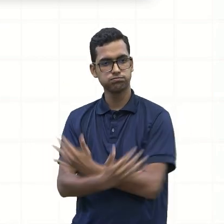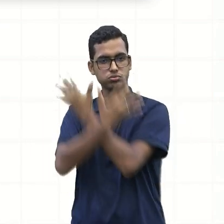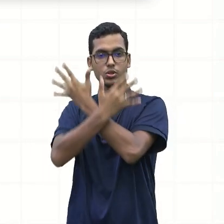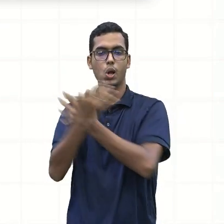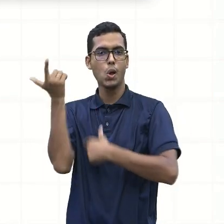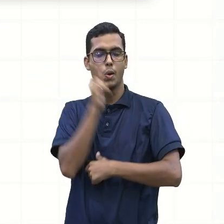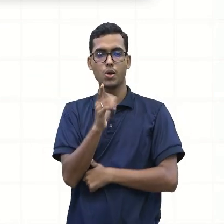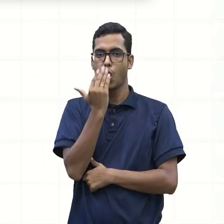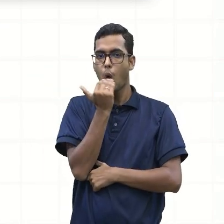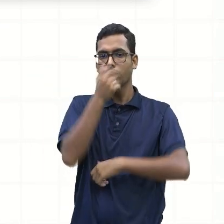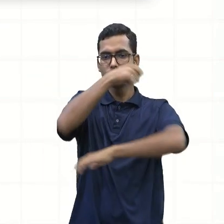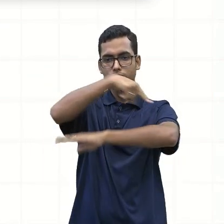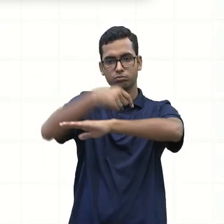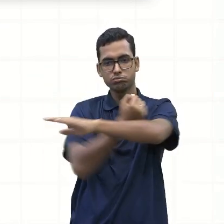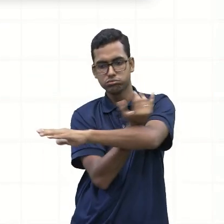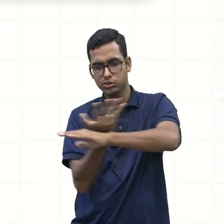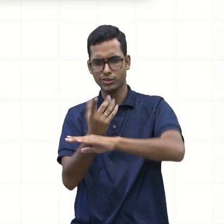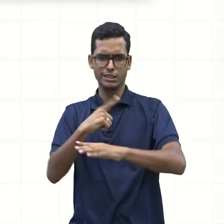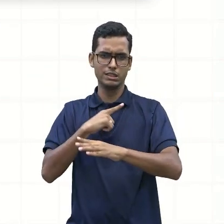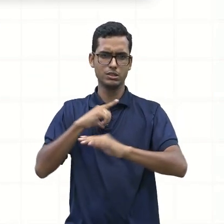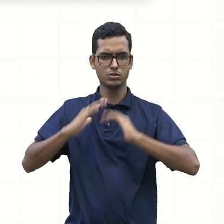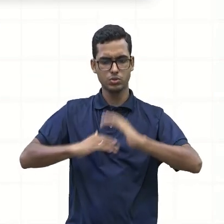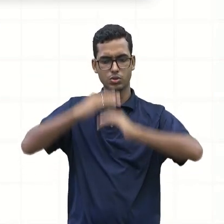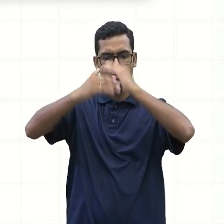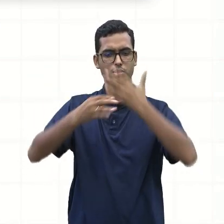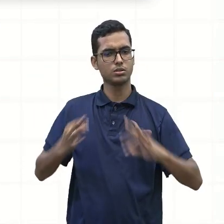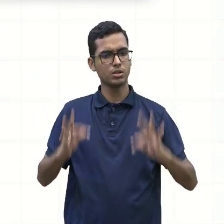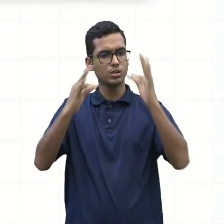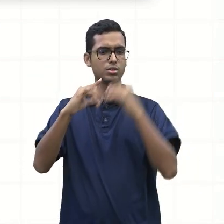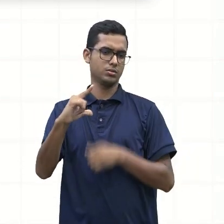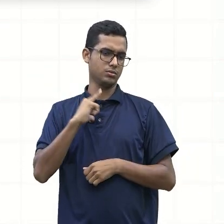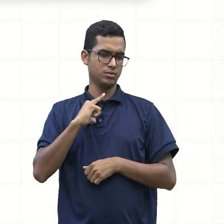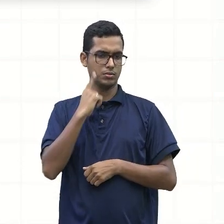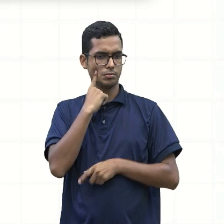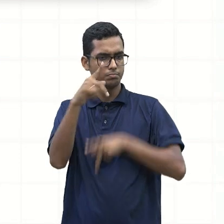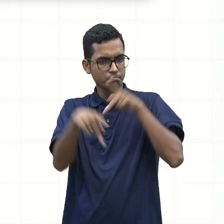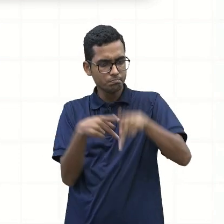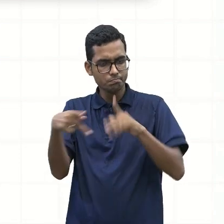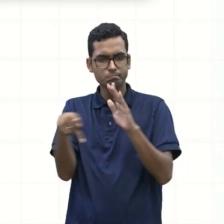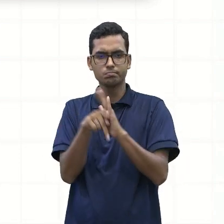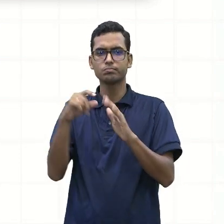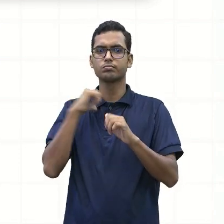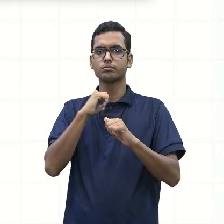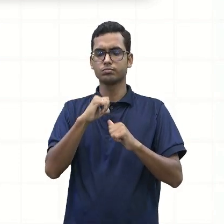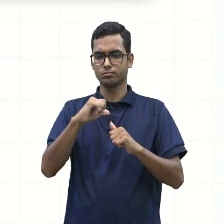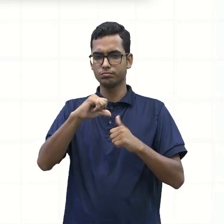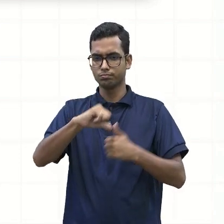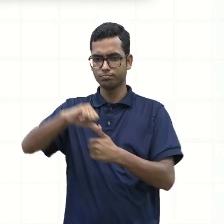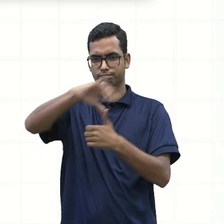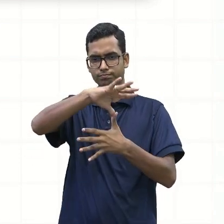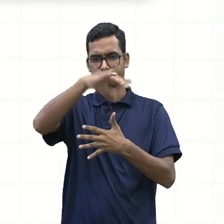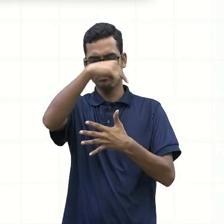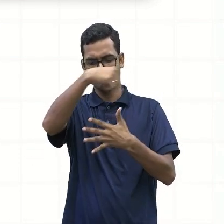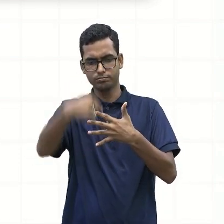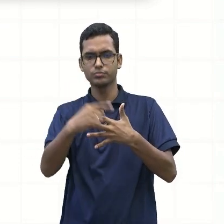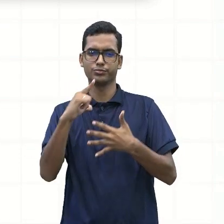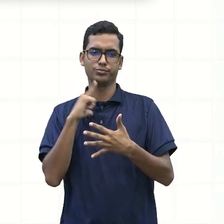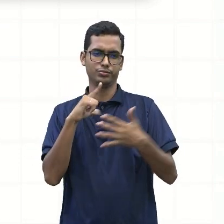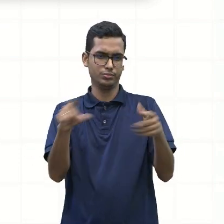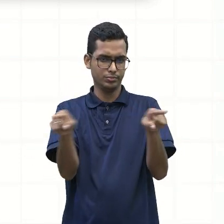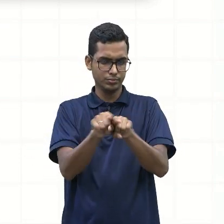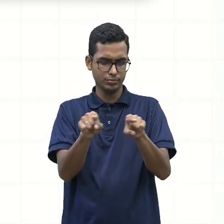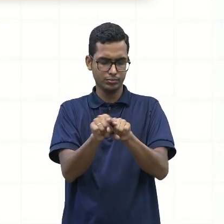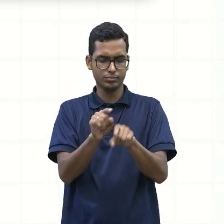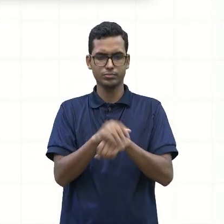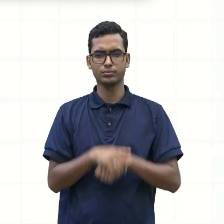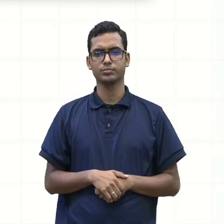aí que havia um desenvolvimento tecnológico desses povos no continente americano, certo?